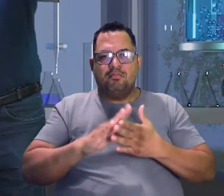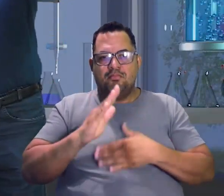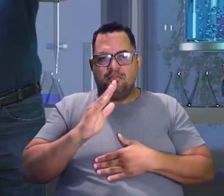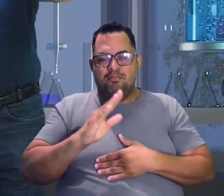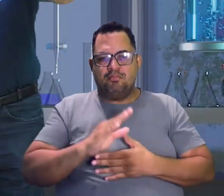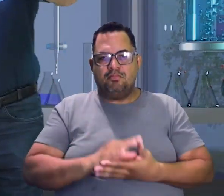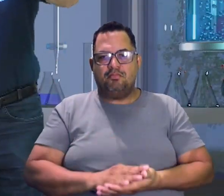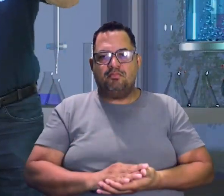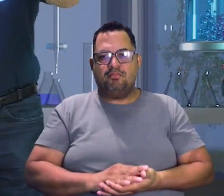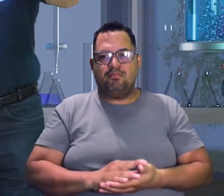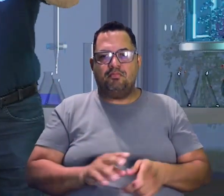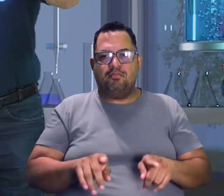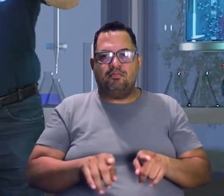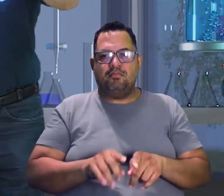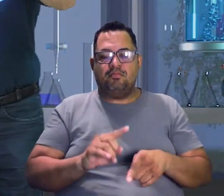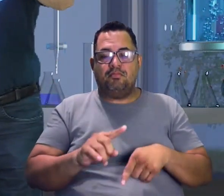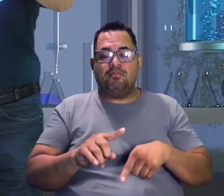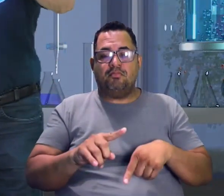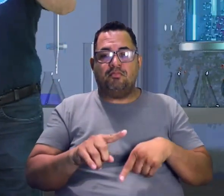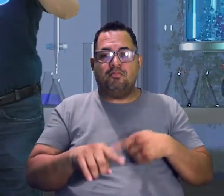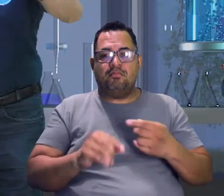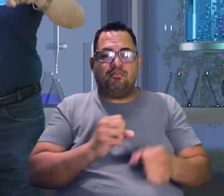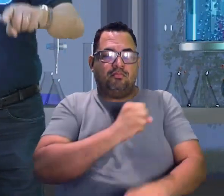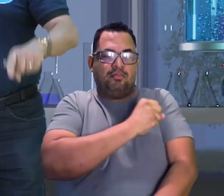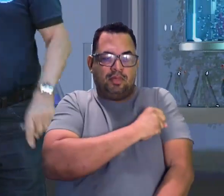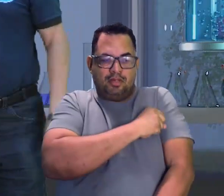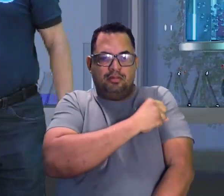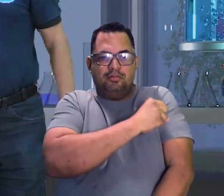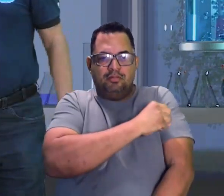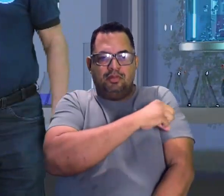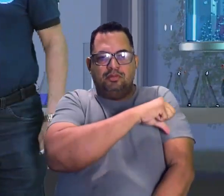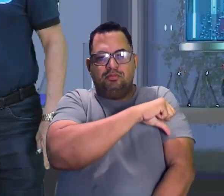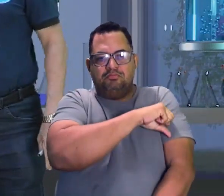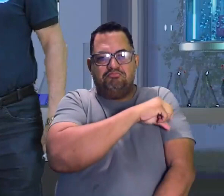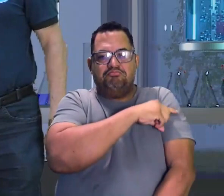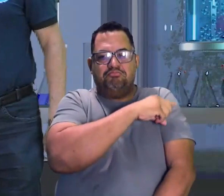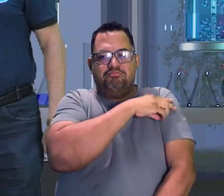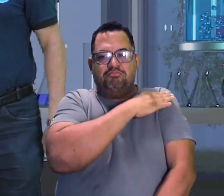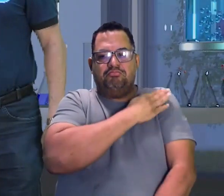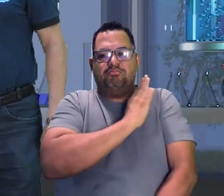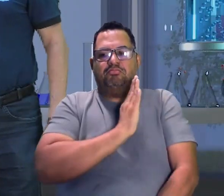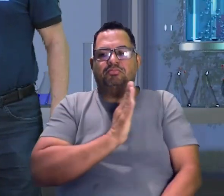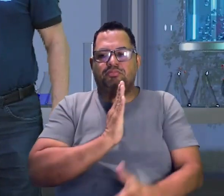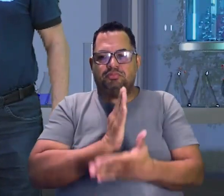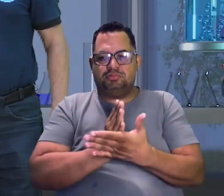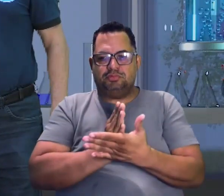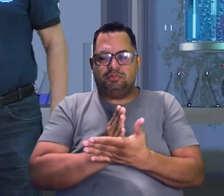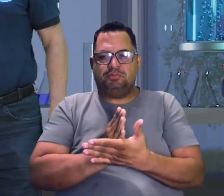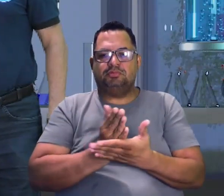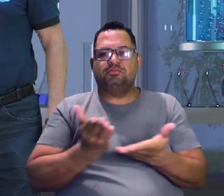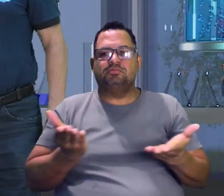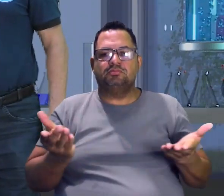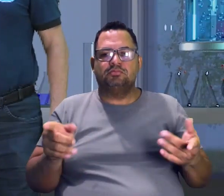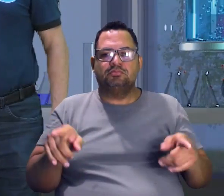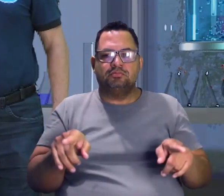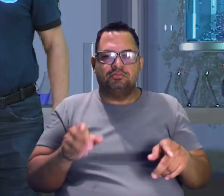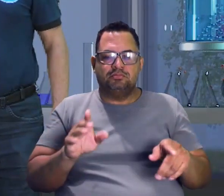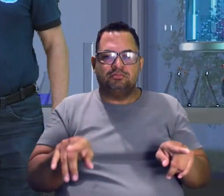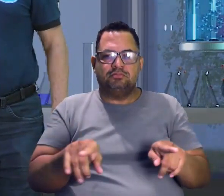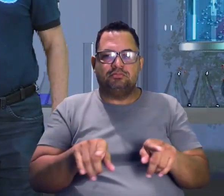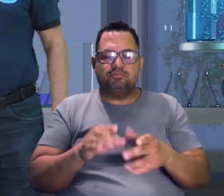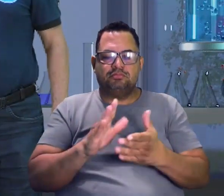com certeza lá no ensino fundamental, vocês também, com certeza já viram isso aí. Aqui é para